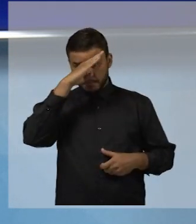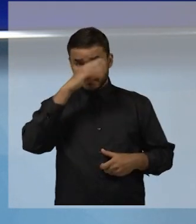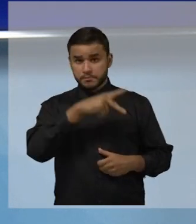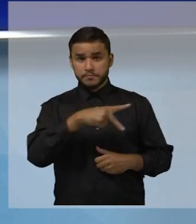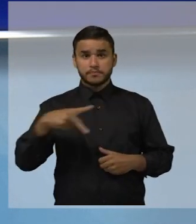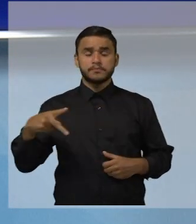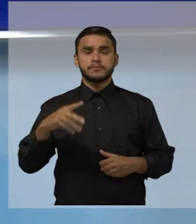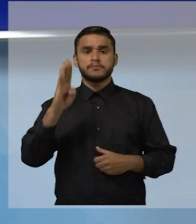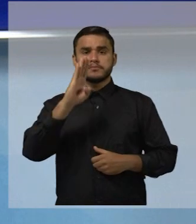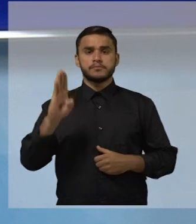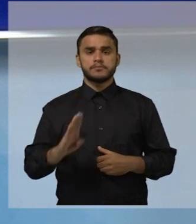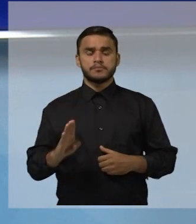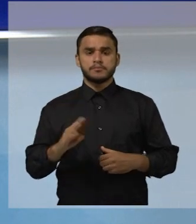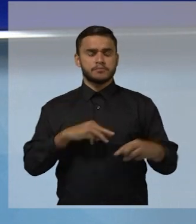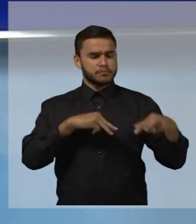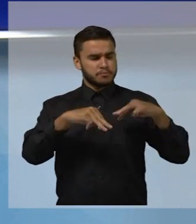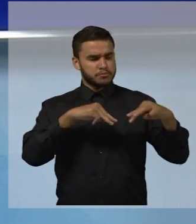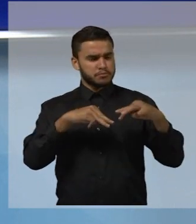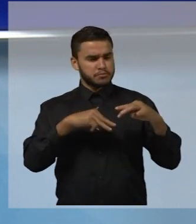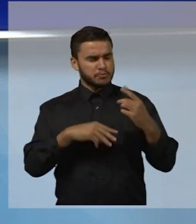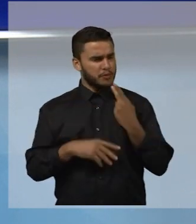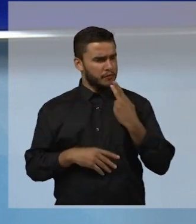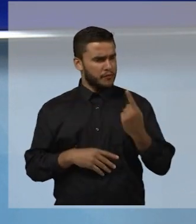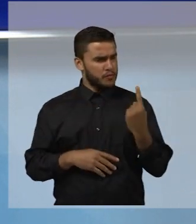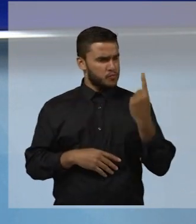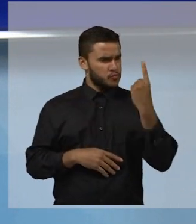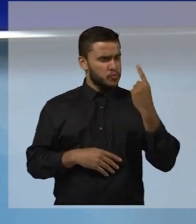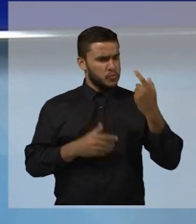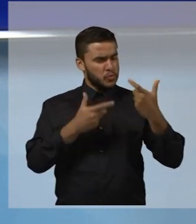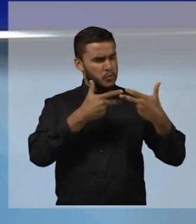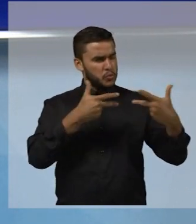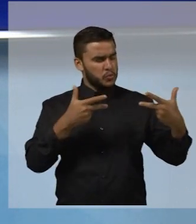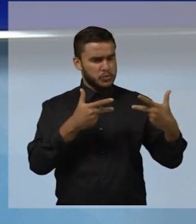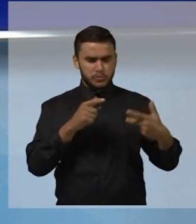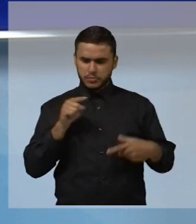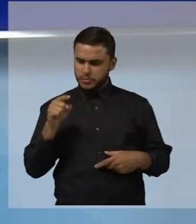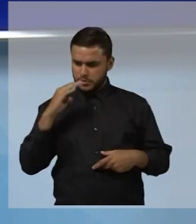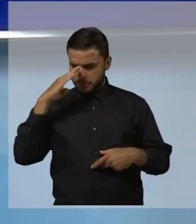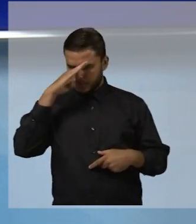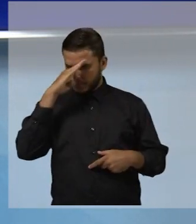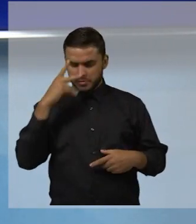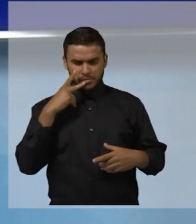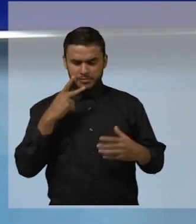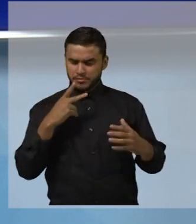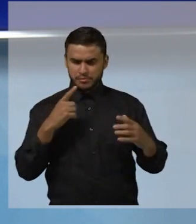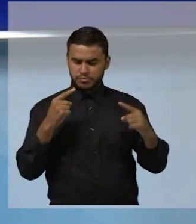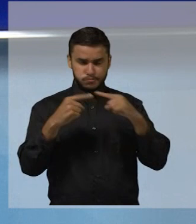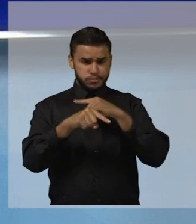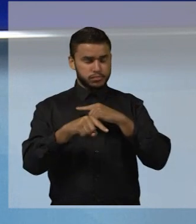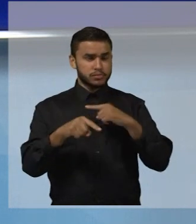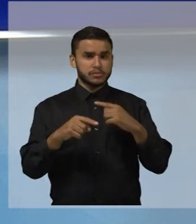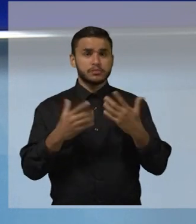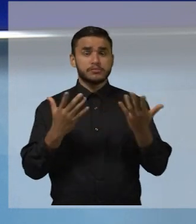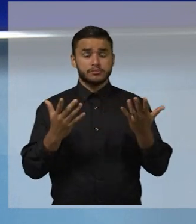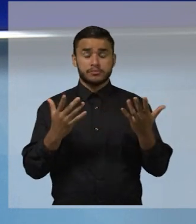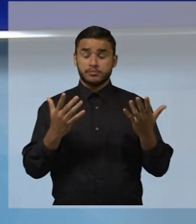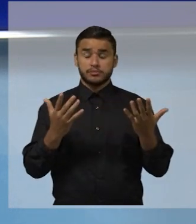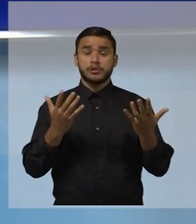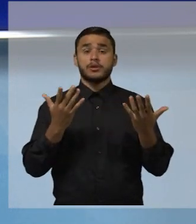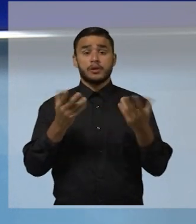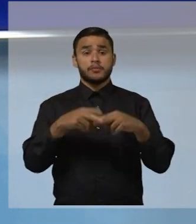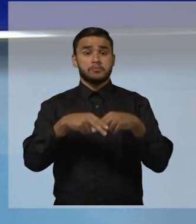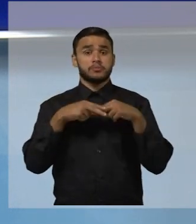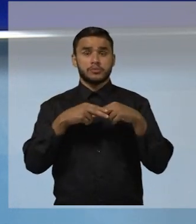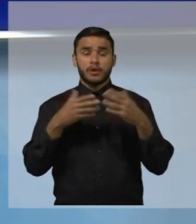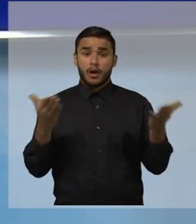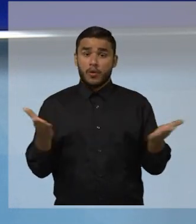República, seus ministros e alguns dos seus aliados. Nesse instante, as atenções todas se voltam